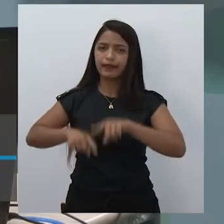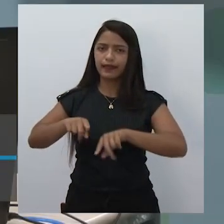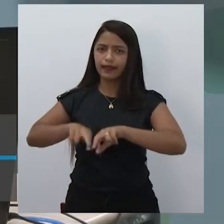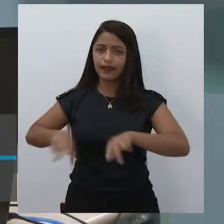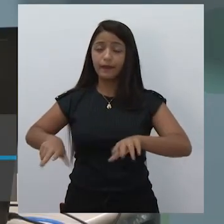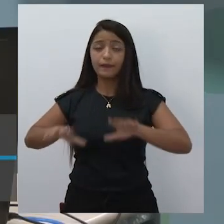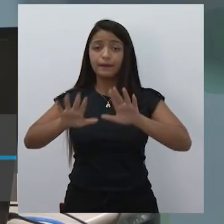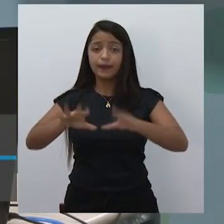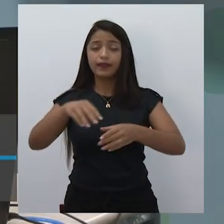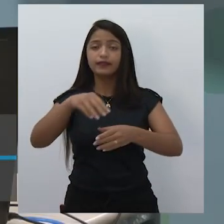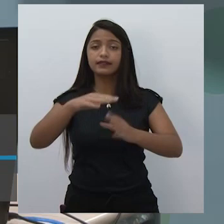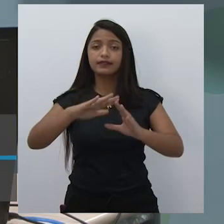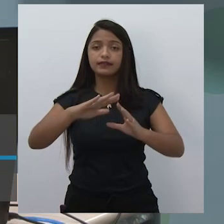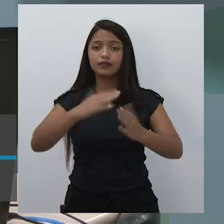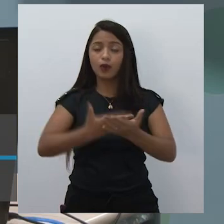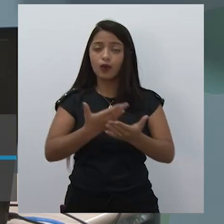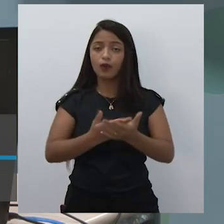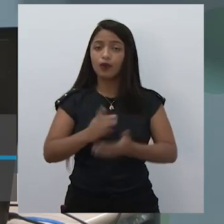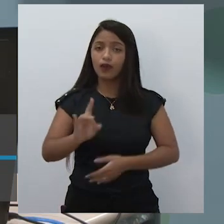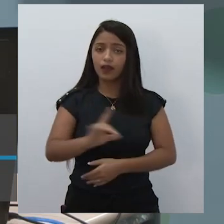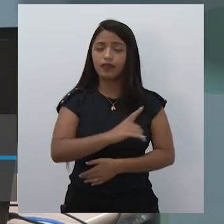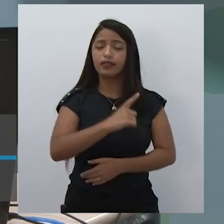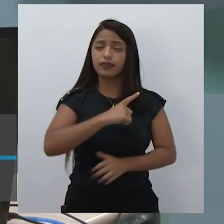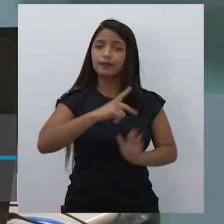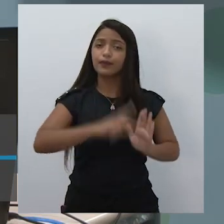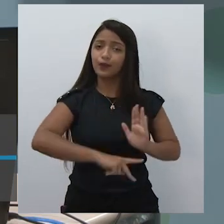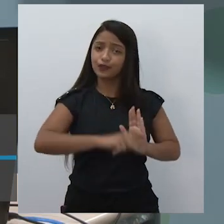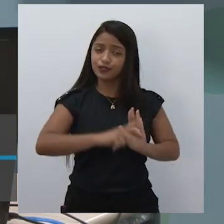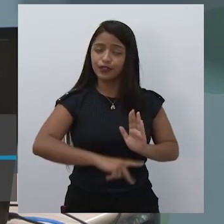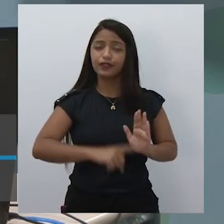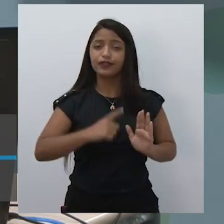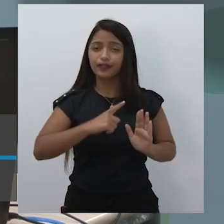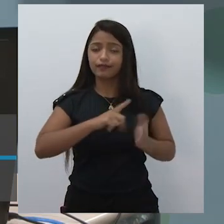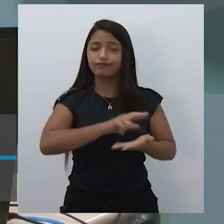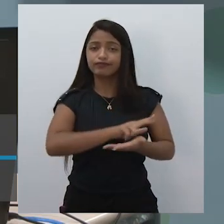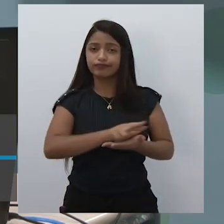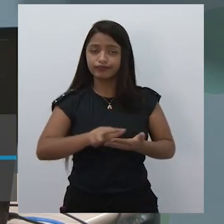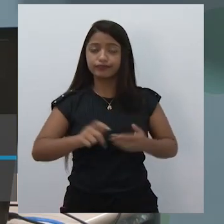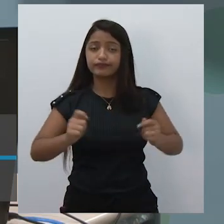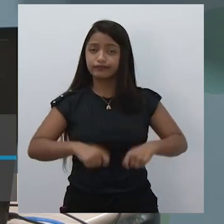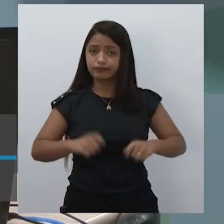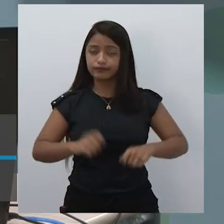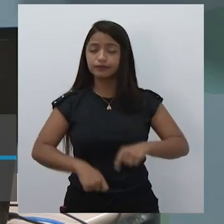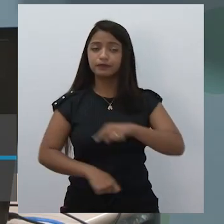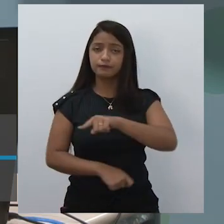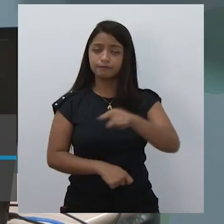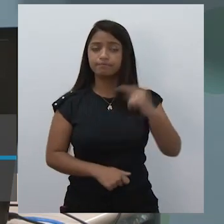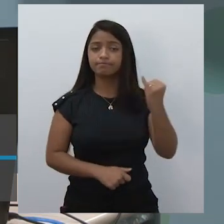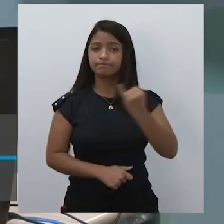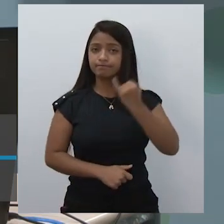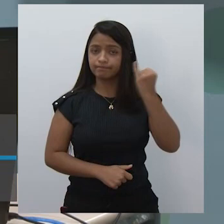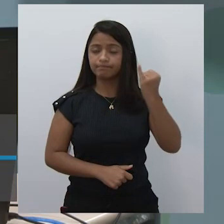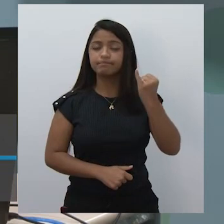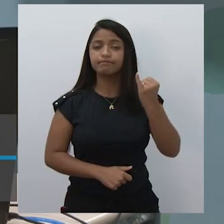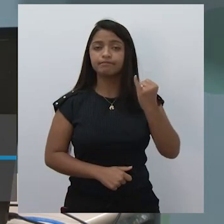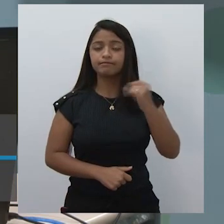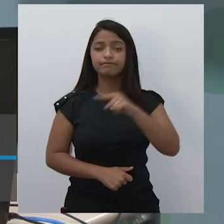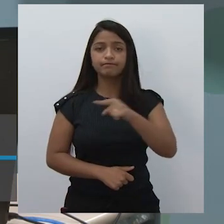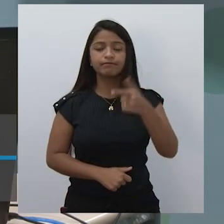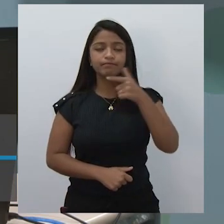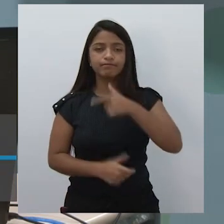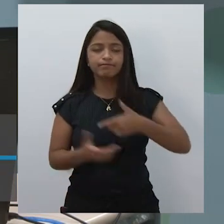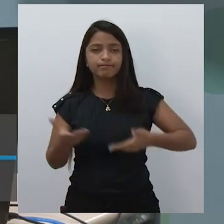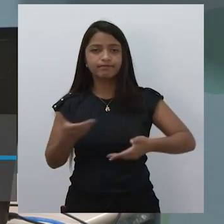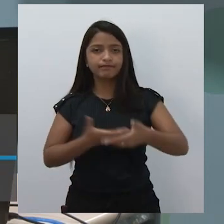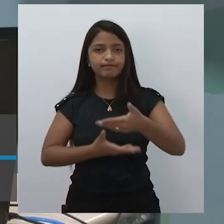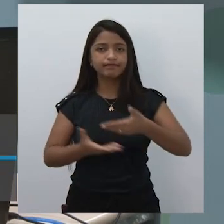outros momentos, né, que envolvem o cotidiano escolar, que é importante, né, fazer essa articulação,